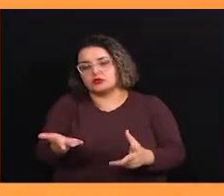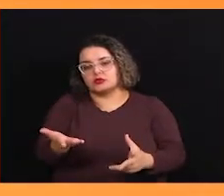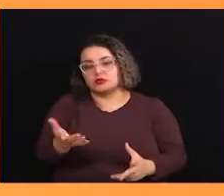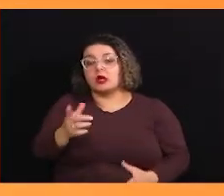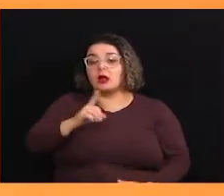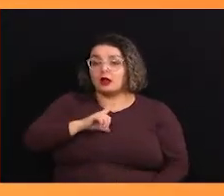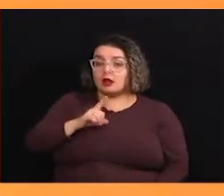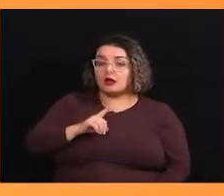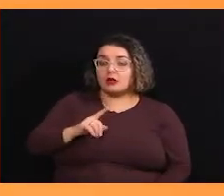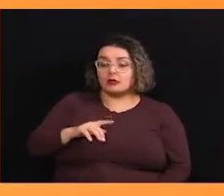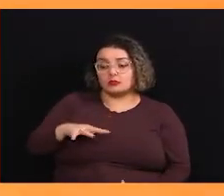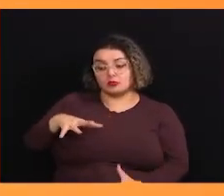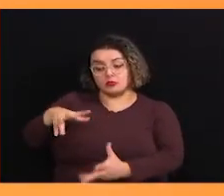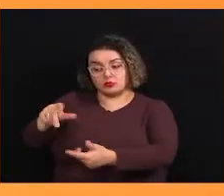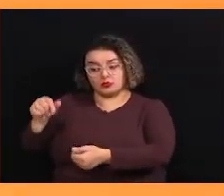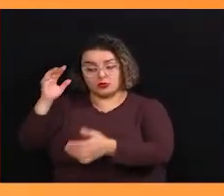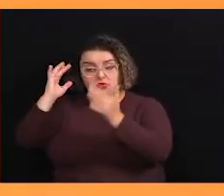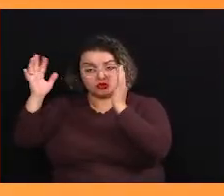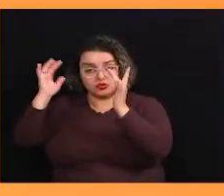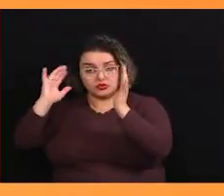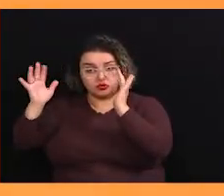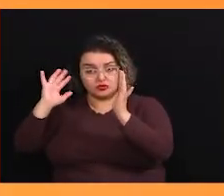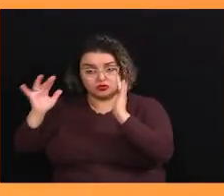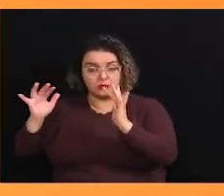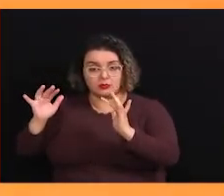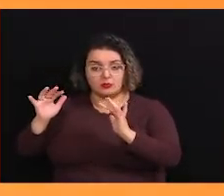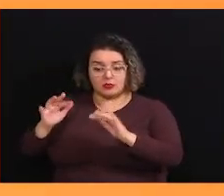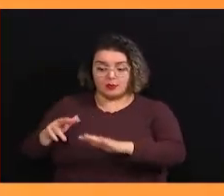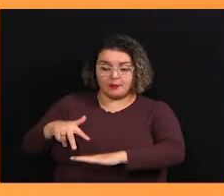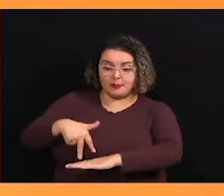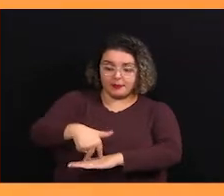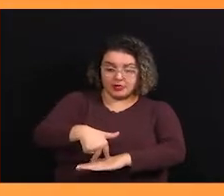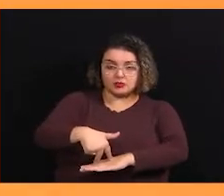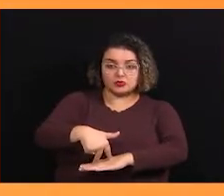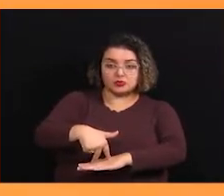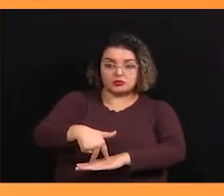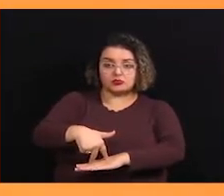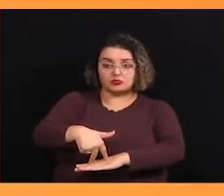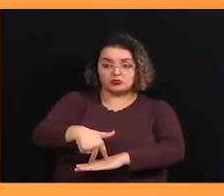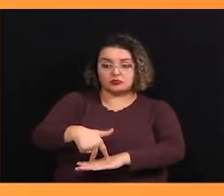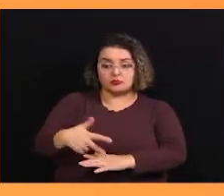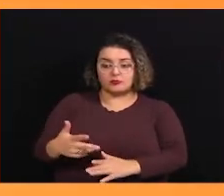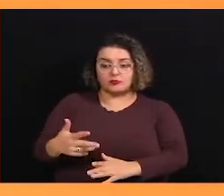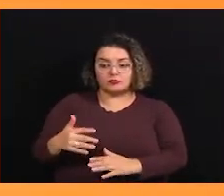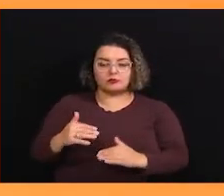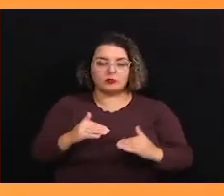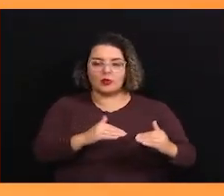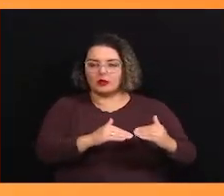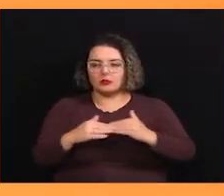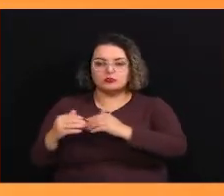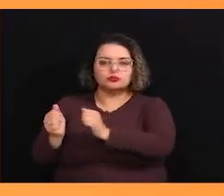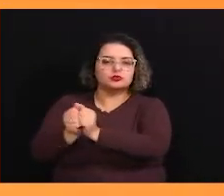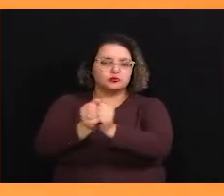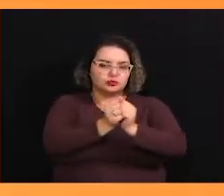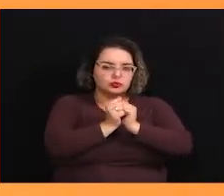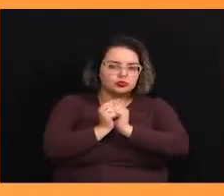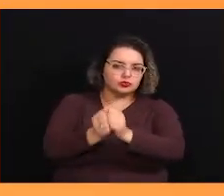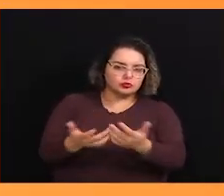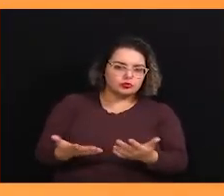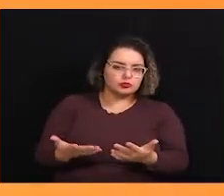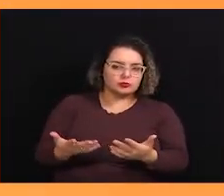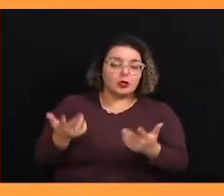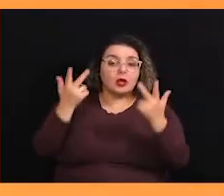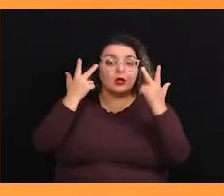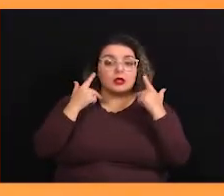a gente ter, mesmo que no universo fictício, né, personagens que, de formas transversais, estão trazendo